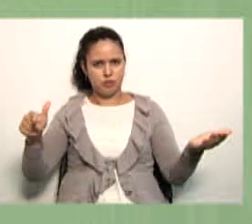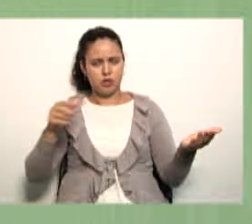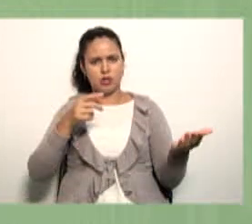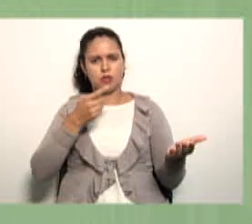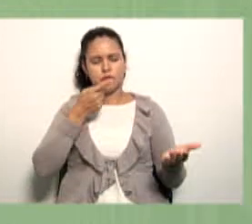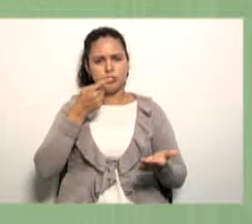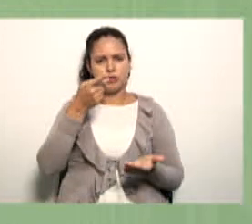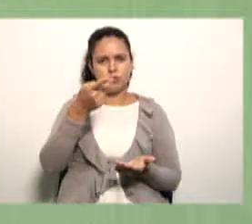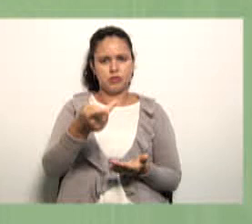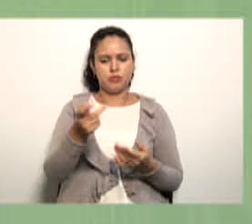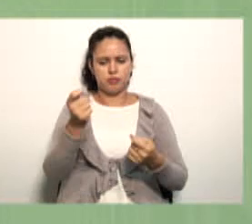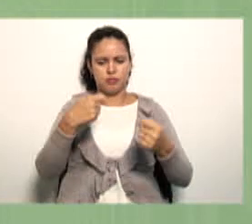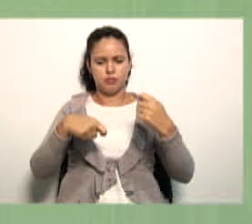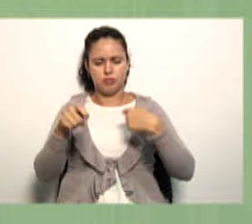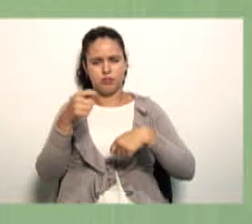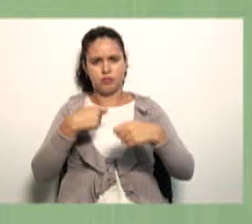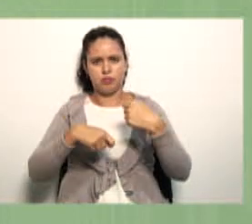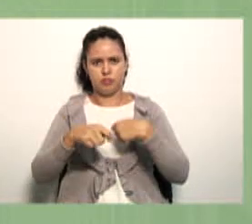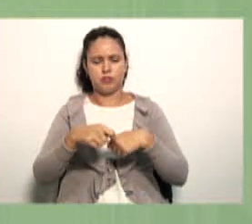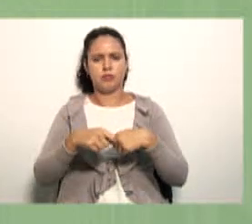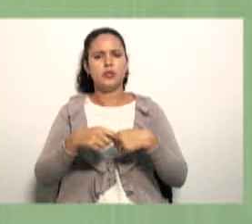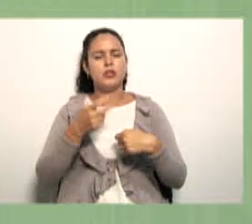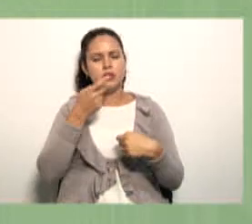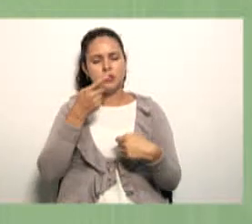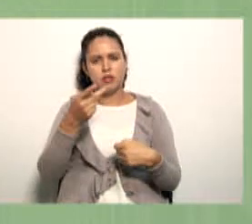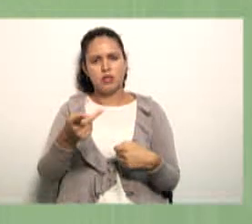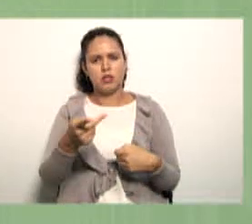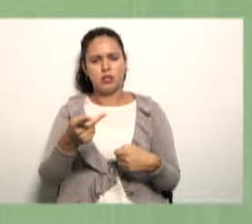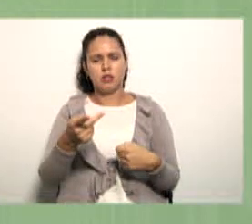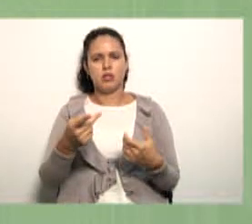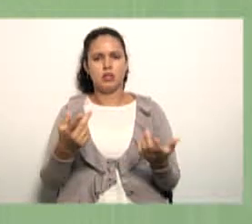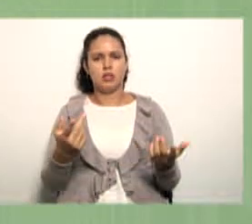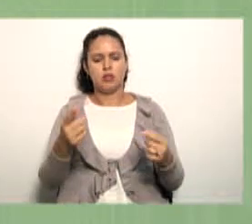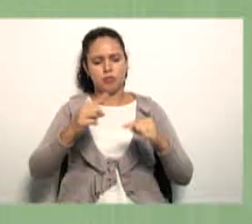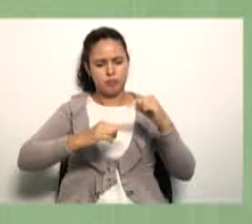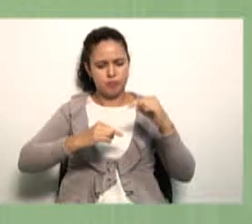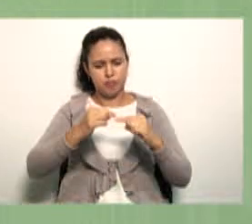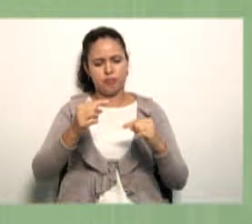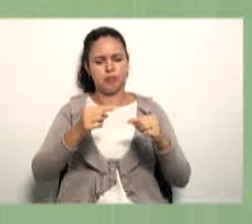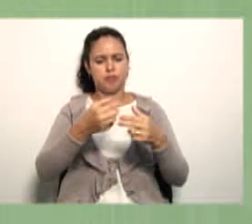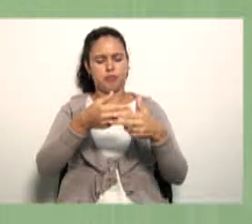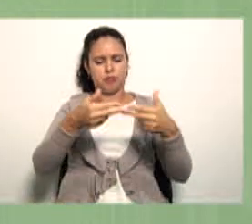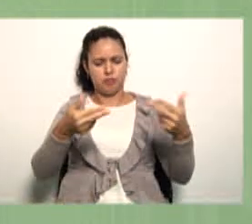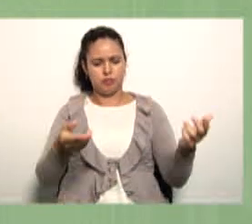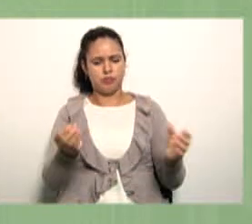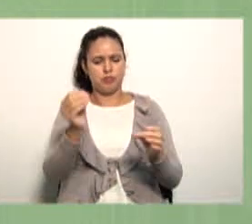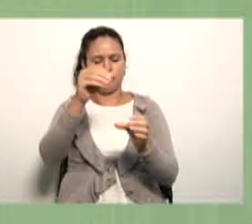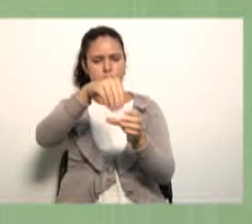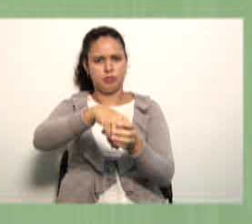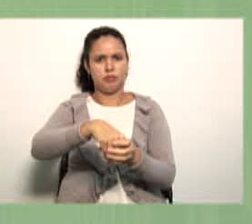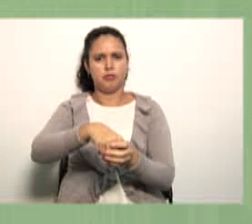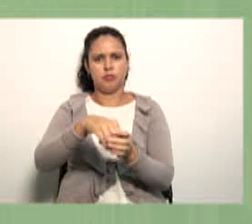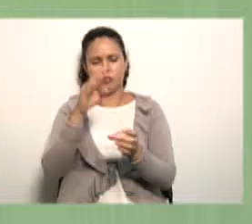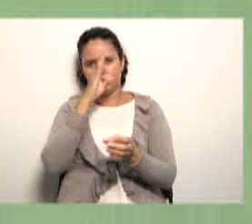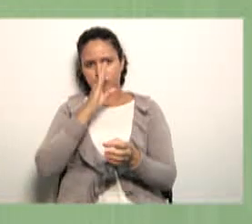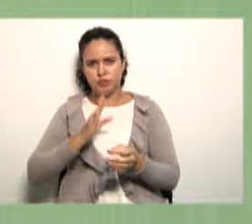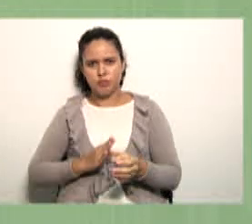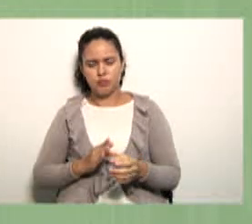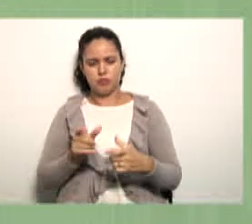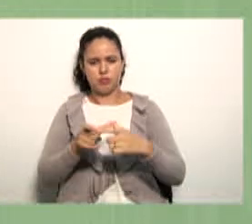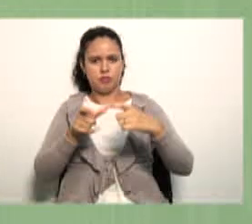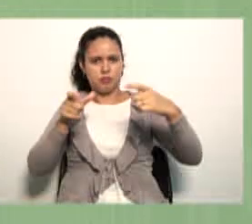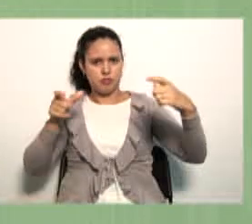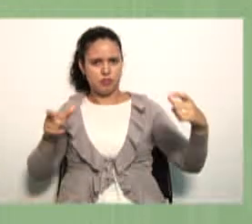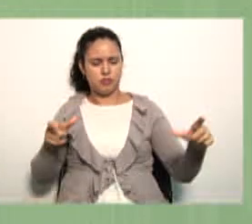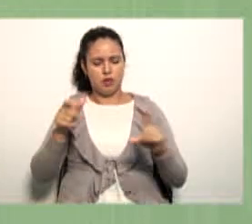jornal importante, ele vai falar de economia, ele vai falar: o produto interno bruto do Brasil cresceu tantos por cento nos últimos